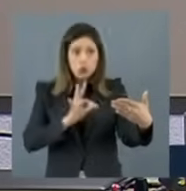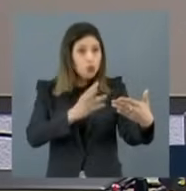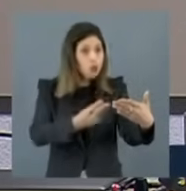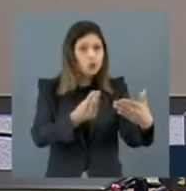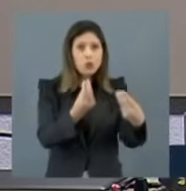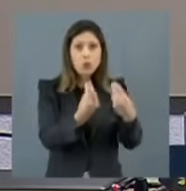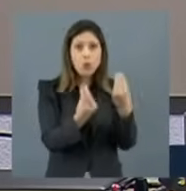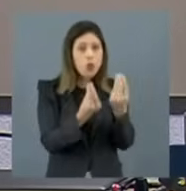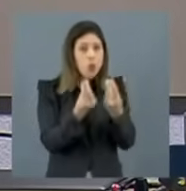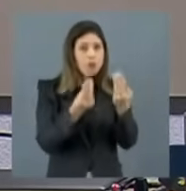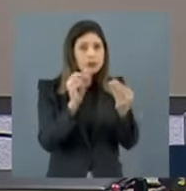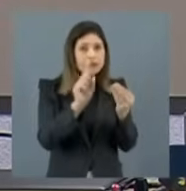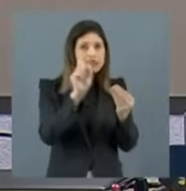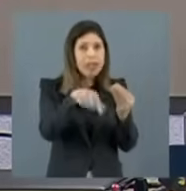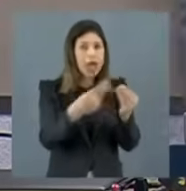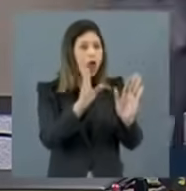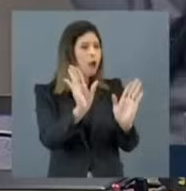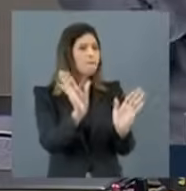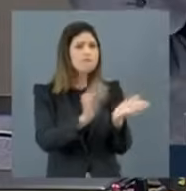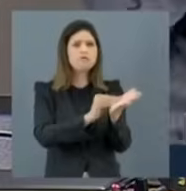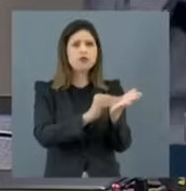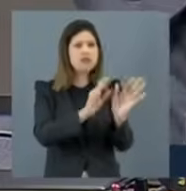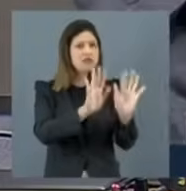colocou que era uma suspeita,